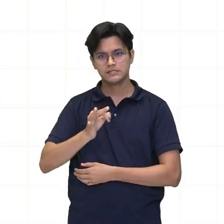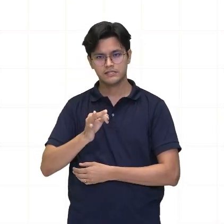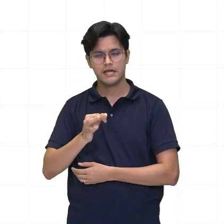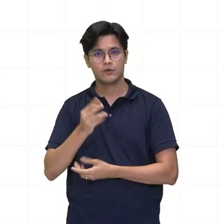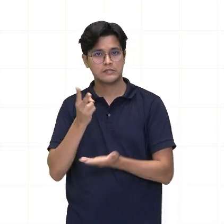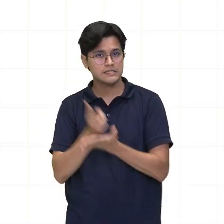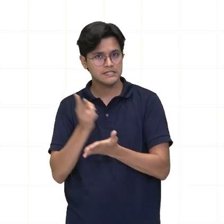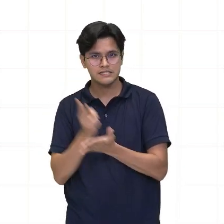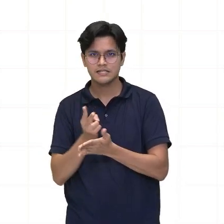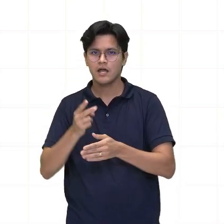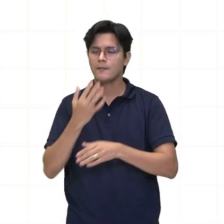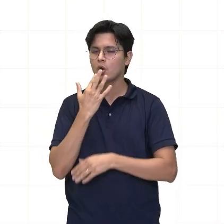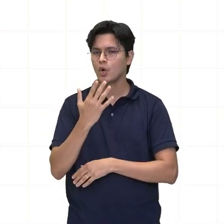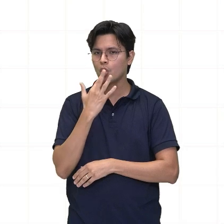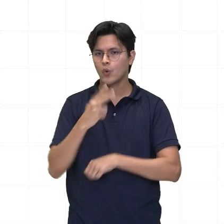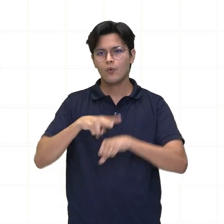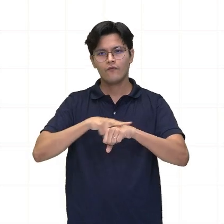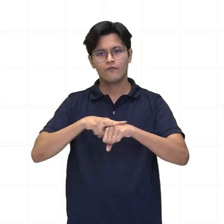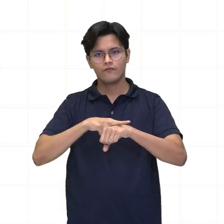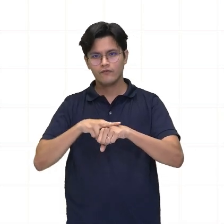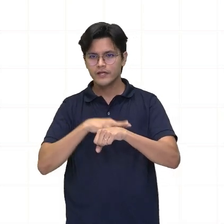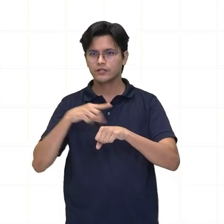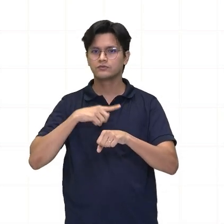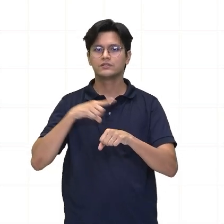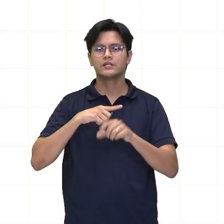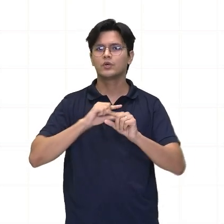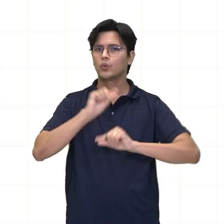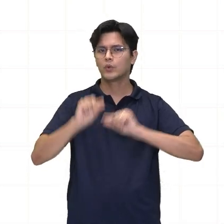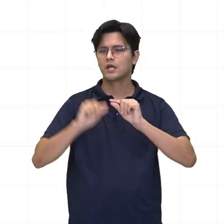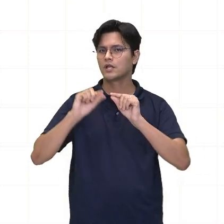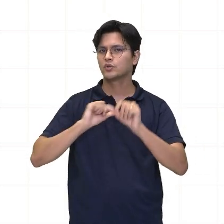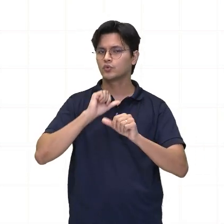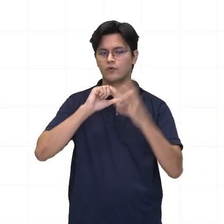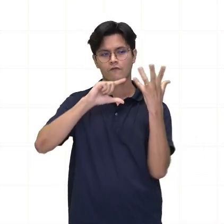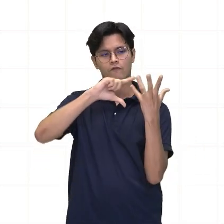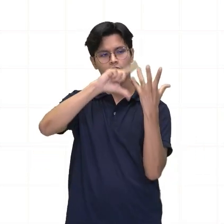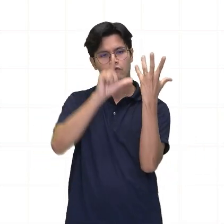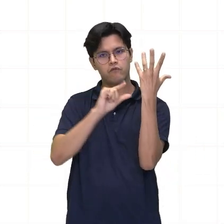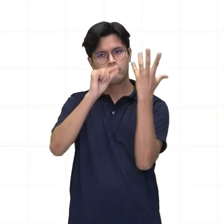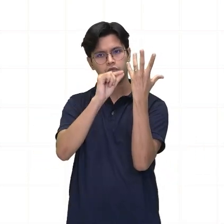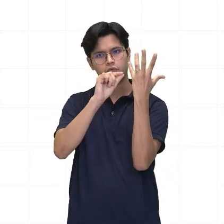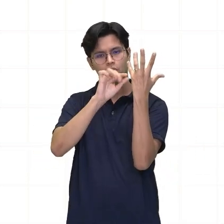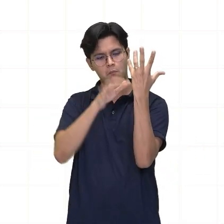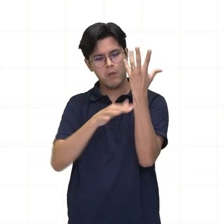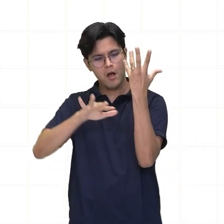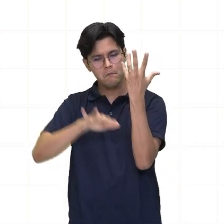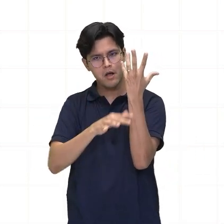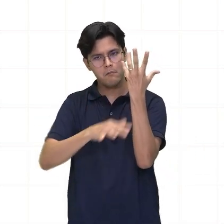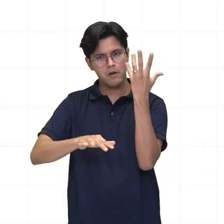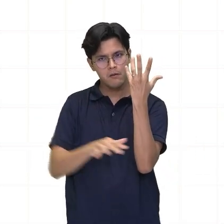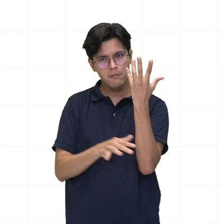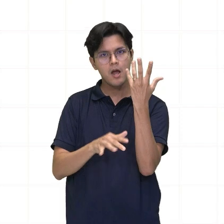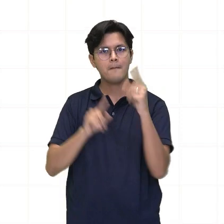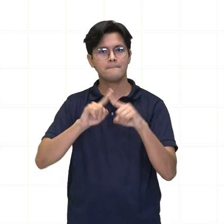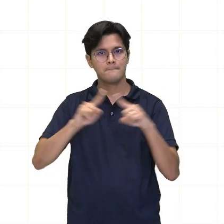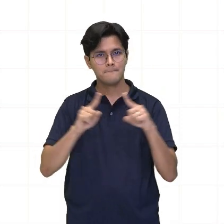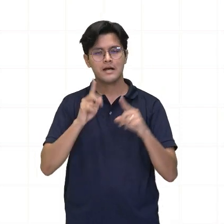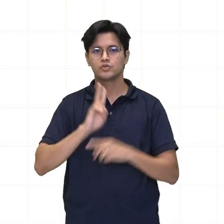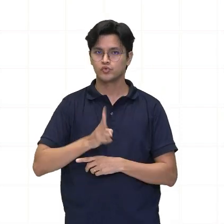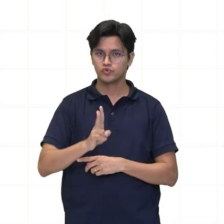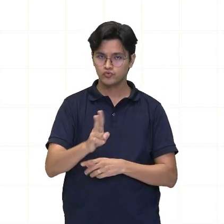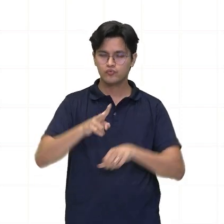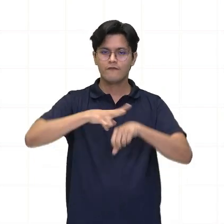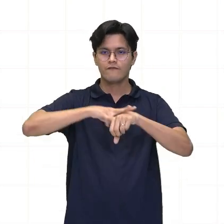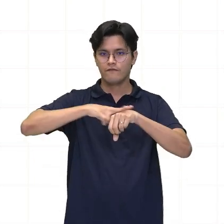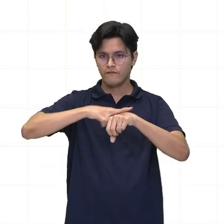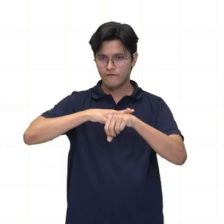ali de folhas, a gente pode observar. Uma vegetação também considerada latifoliada. O